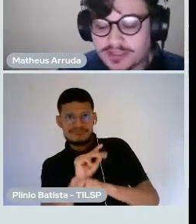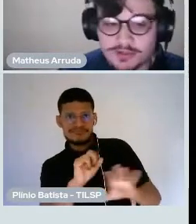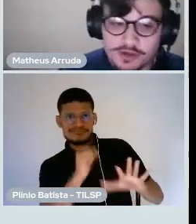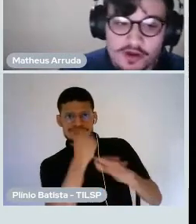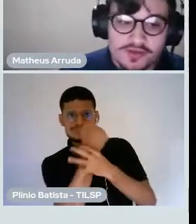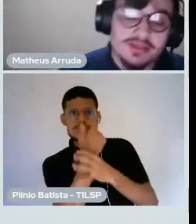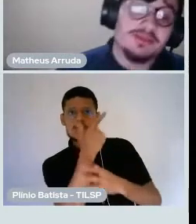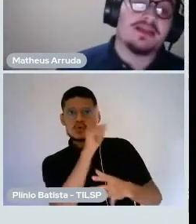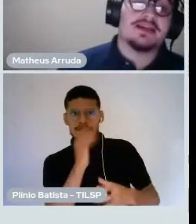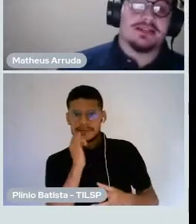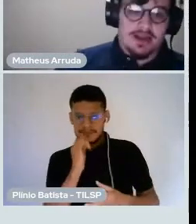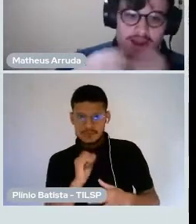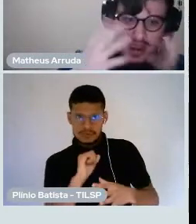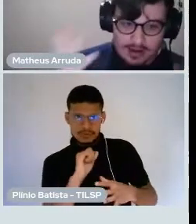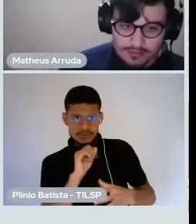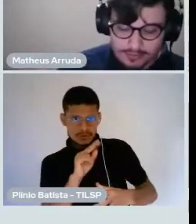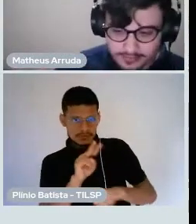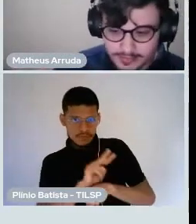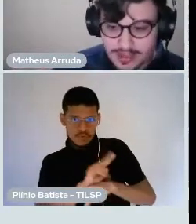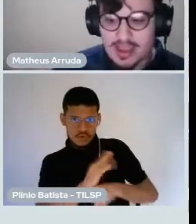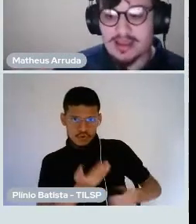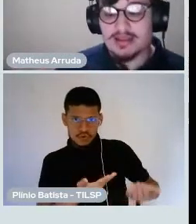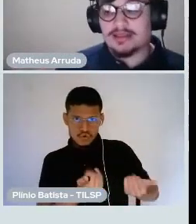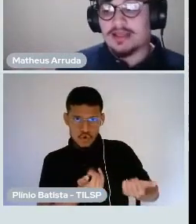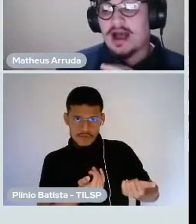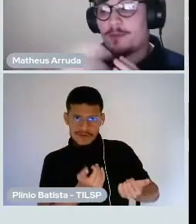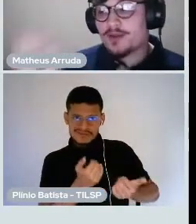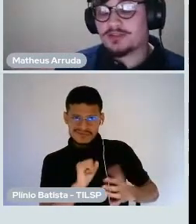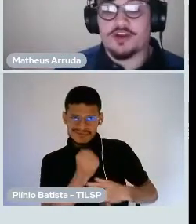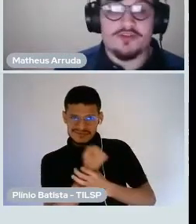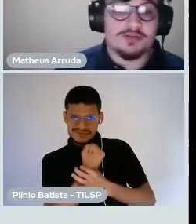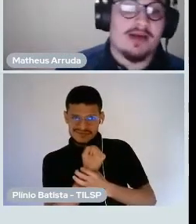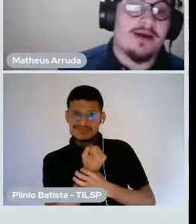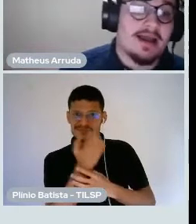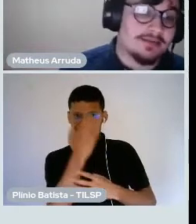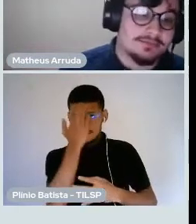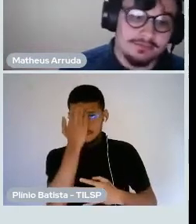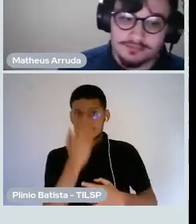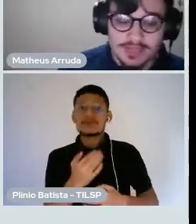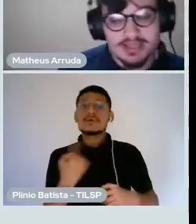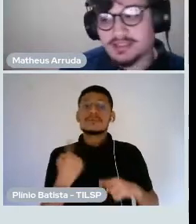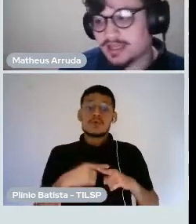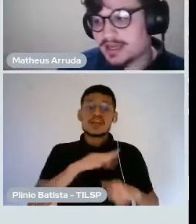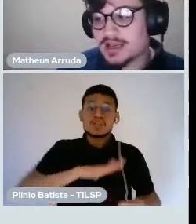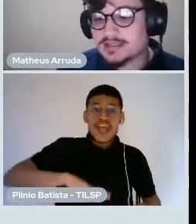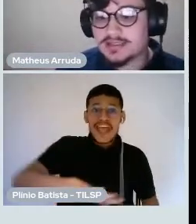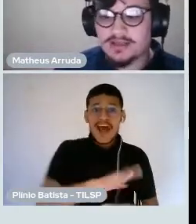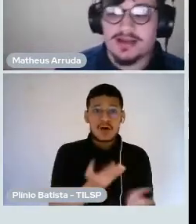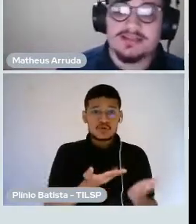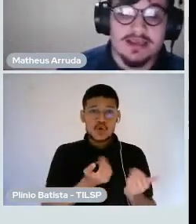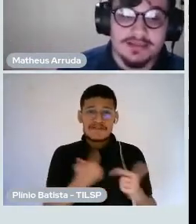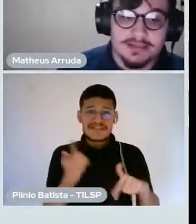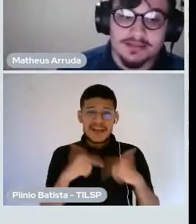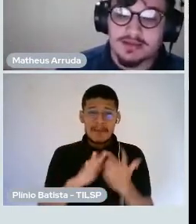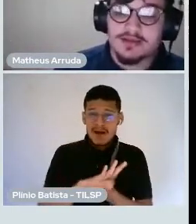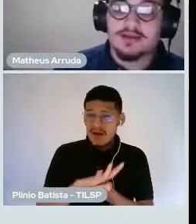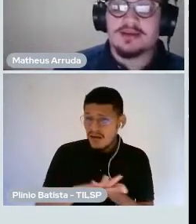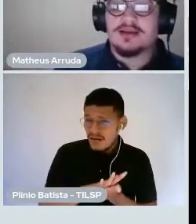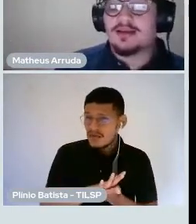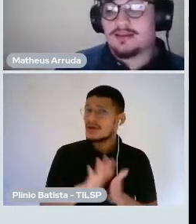pega a população jovem, de maneira geral, a população jovem não trabalha. Né? A gente tem crianças e